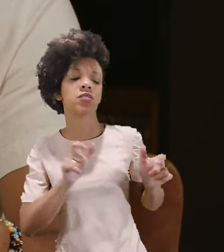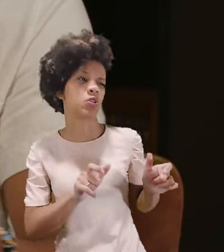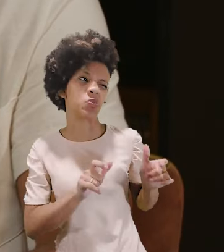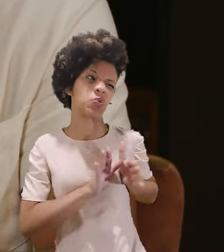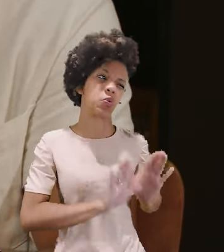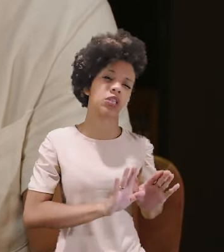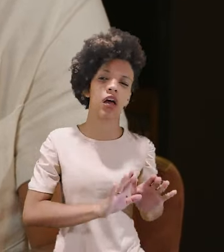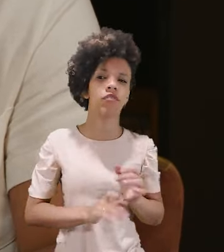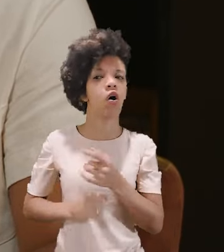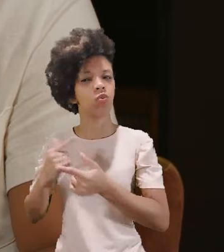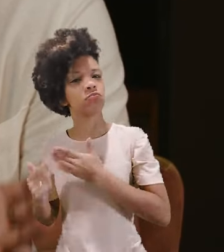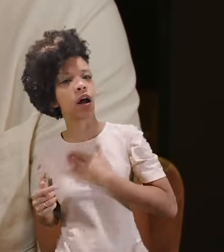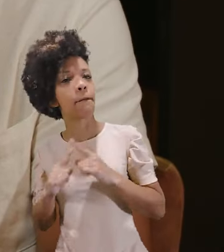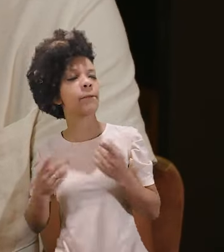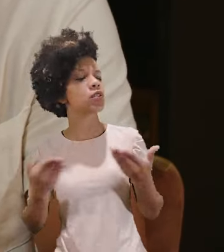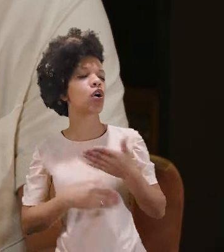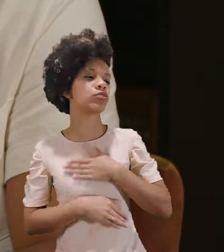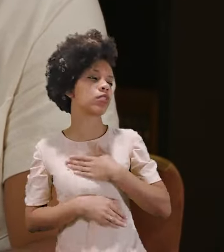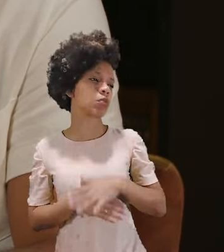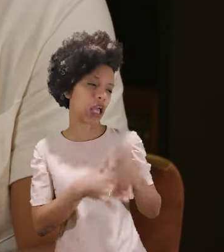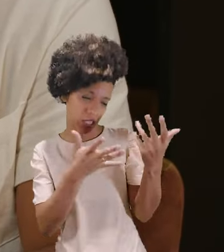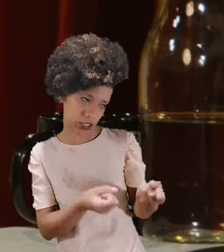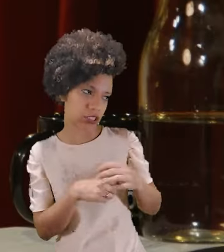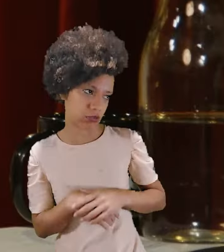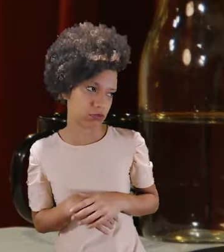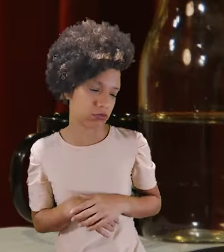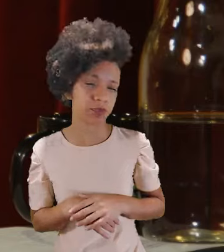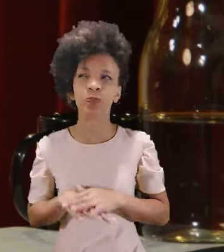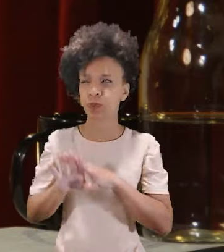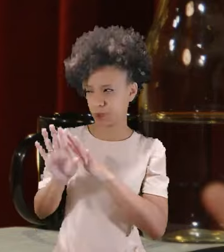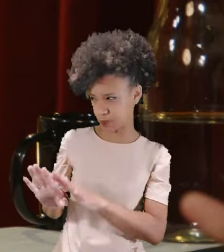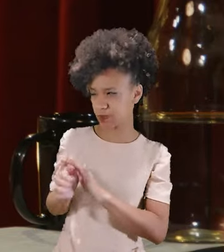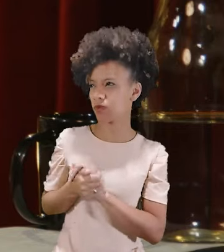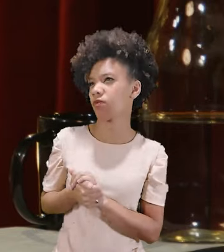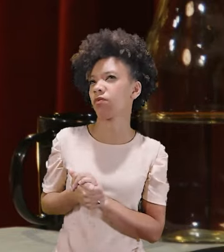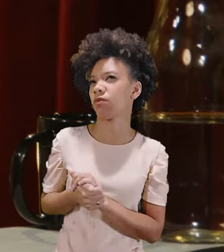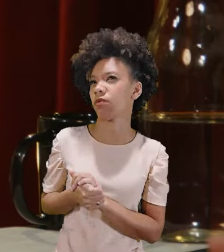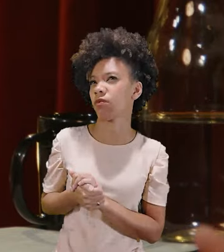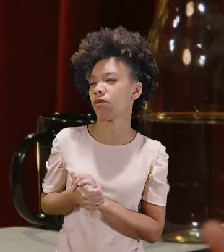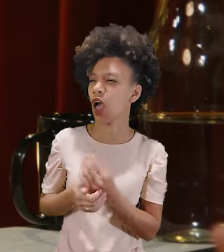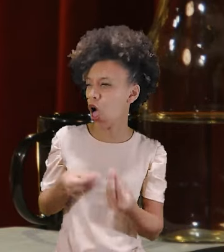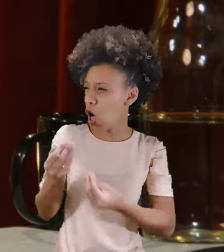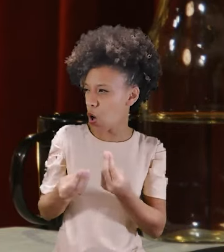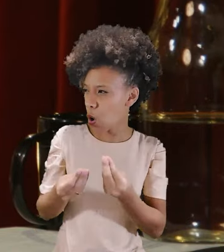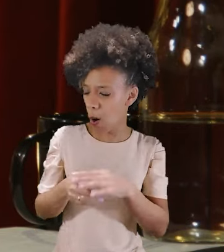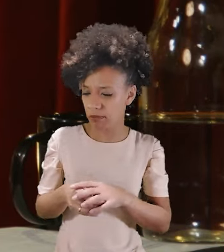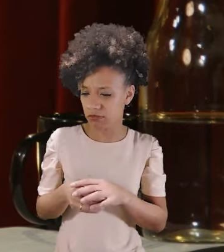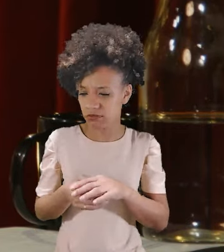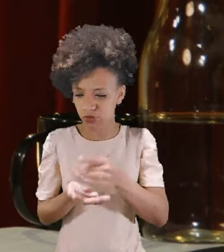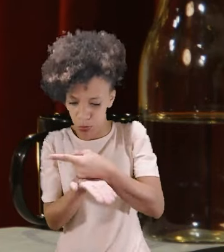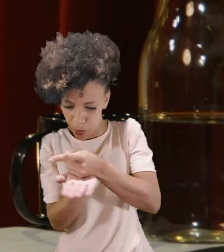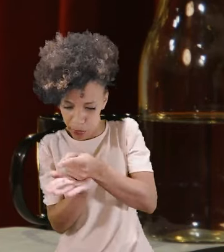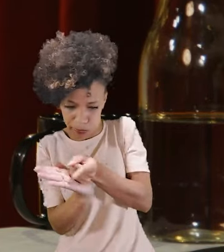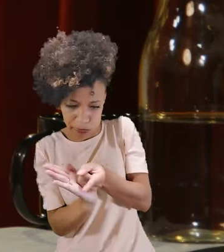na pessoal não gostaram longe tal mas acho que hoje em dia já tá mais tranquilo aí pessoal trabalha aceitando tá é como é que funciona